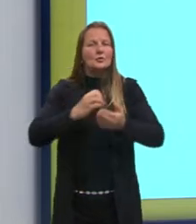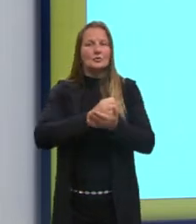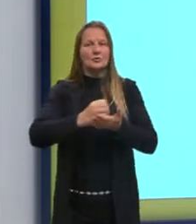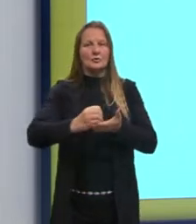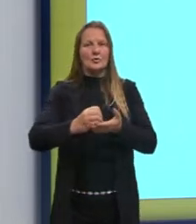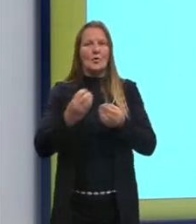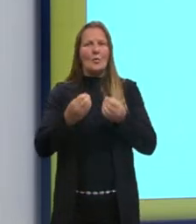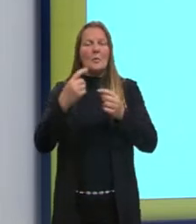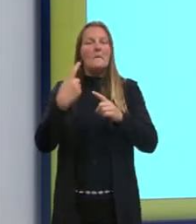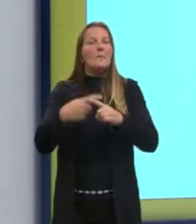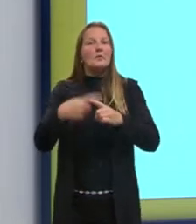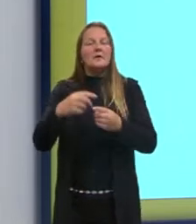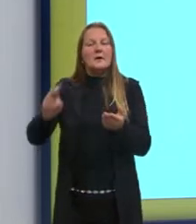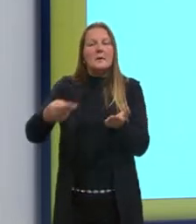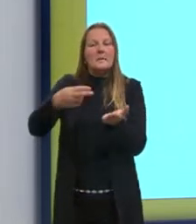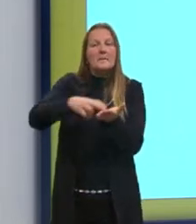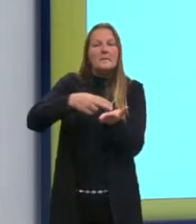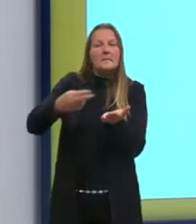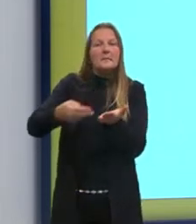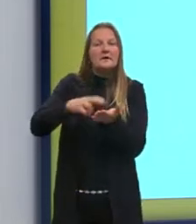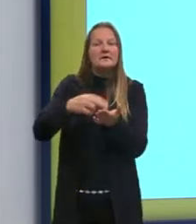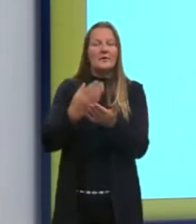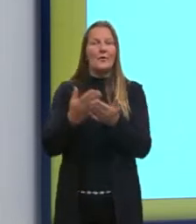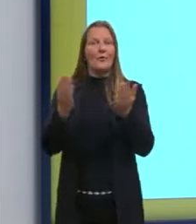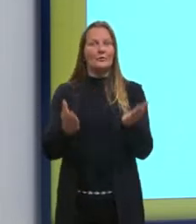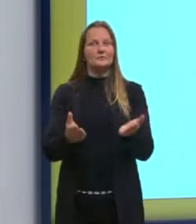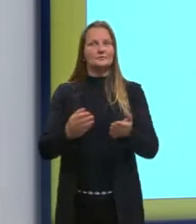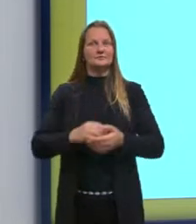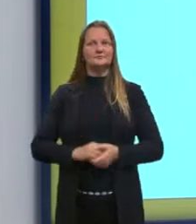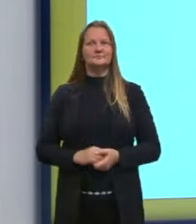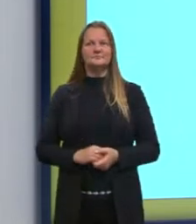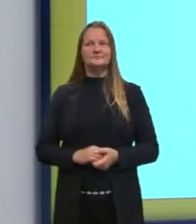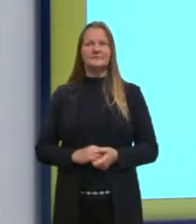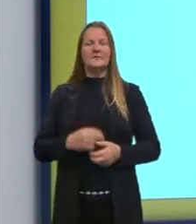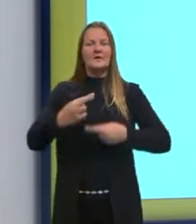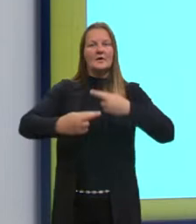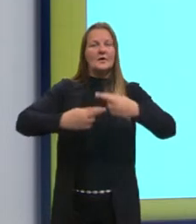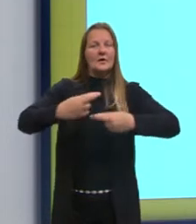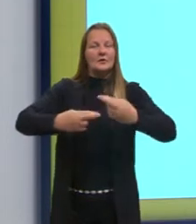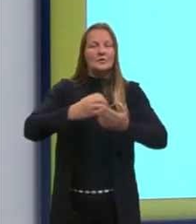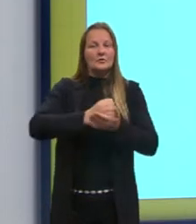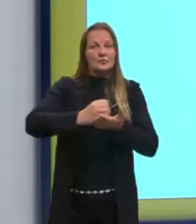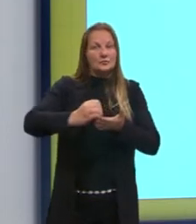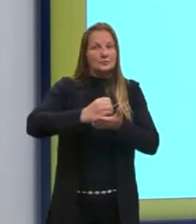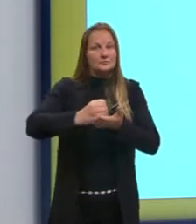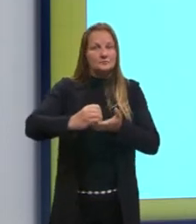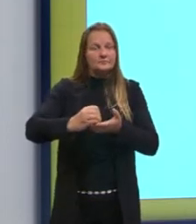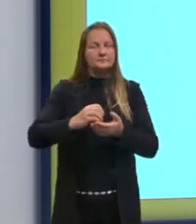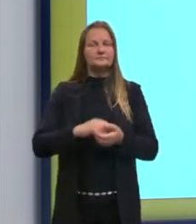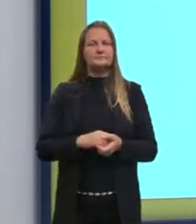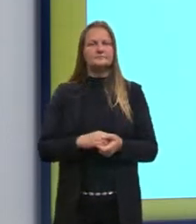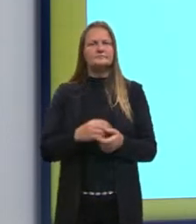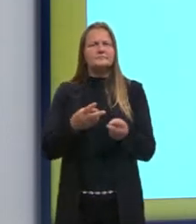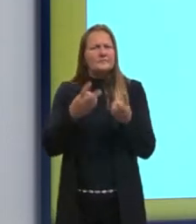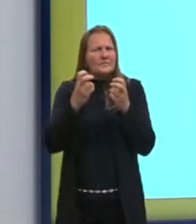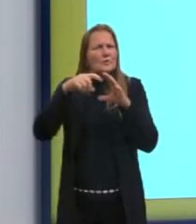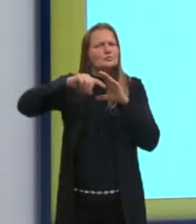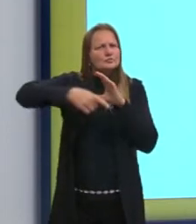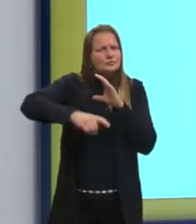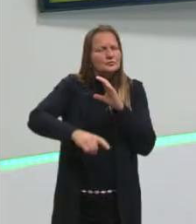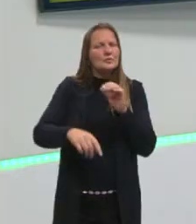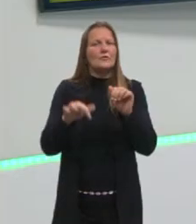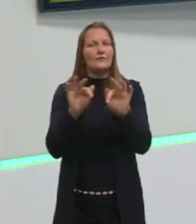o porquê que a margarina tá na aula de hoje as reações orgânicas nós já vimos né todas as funções